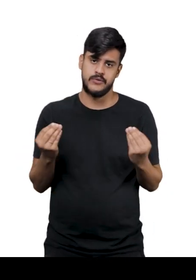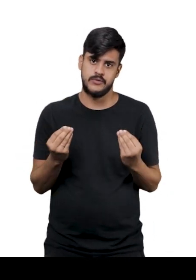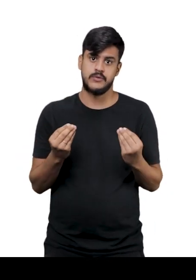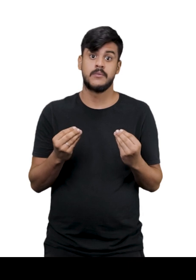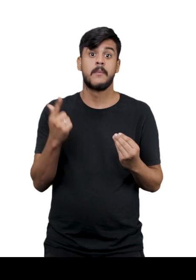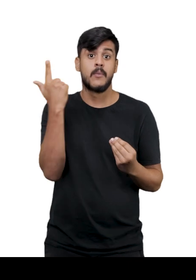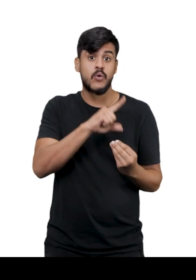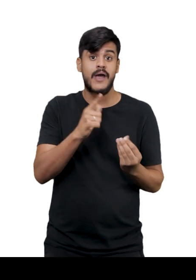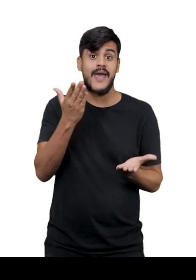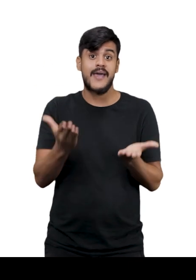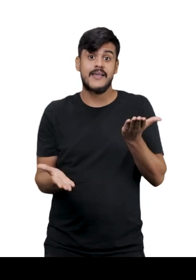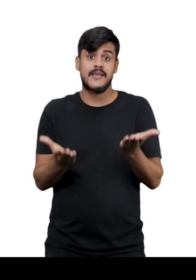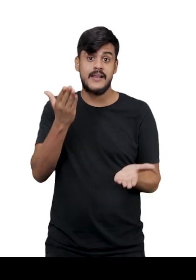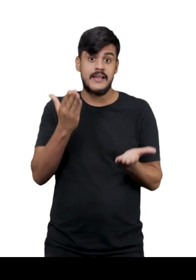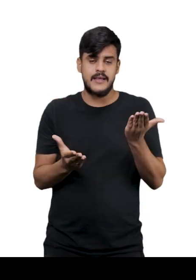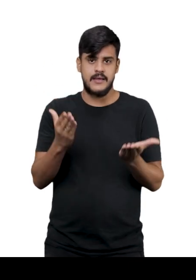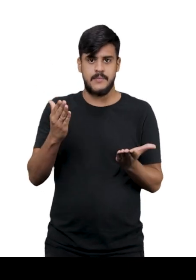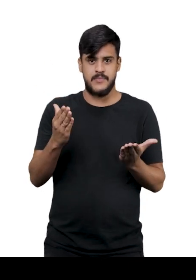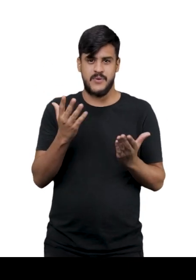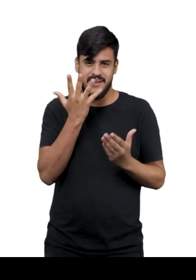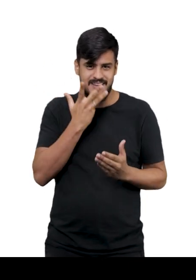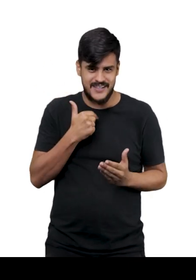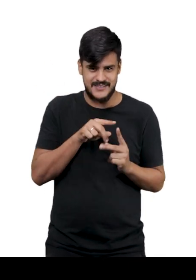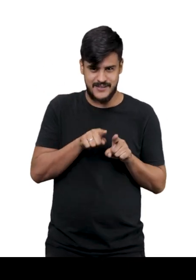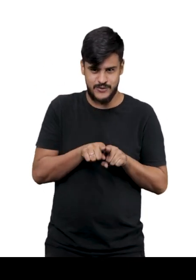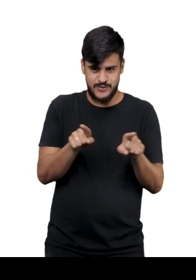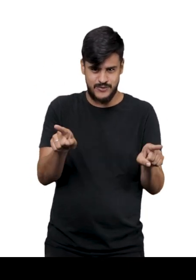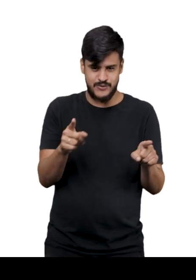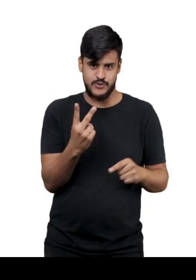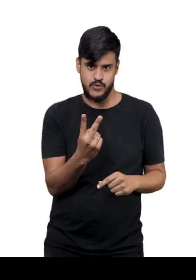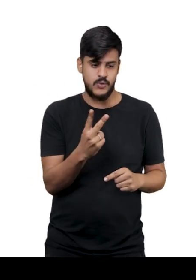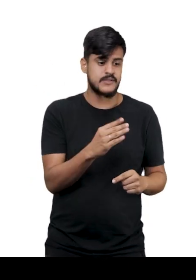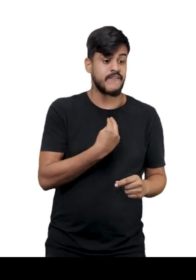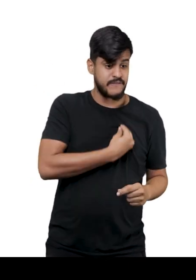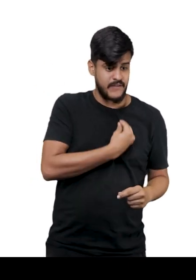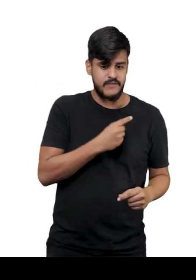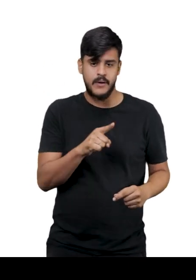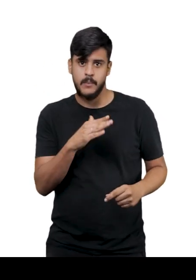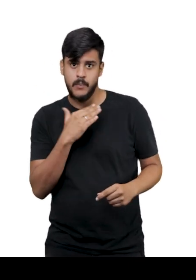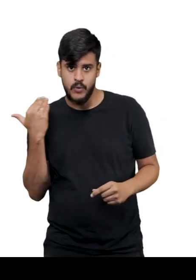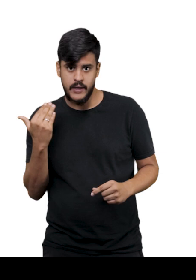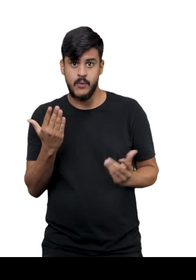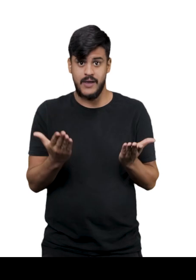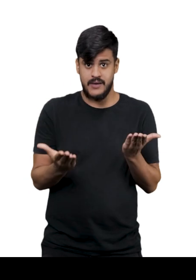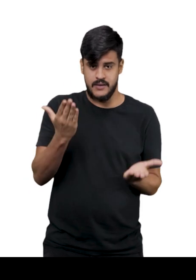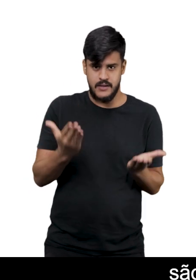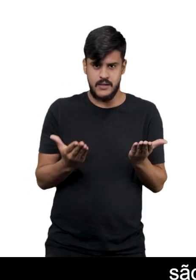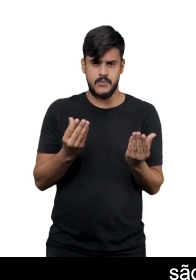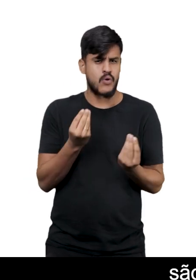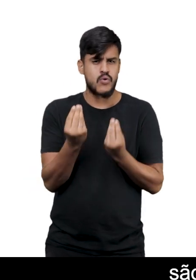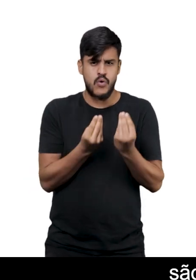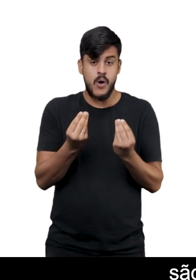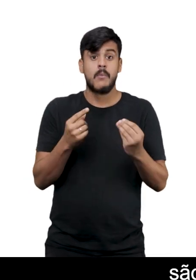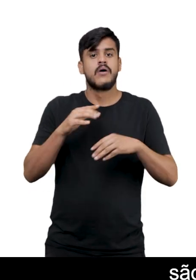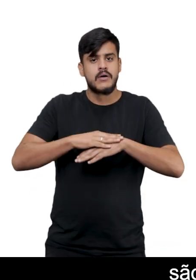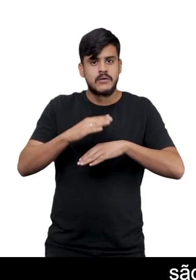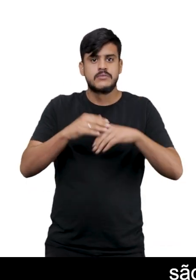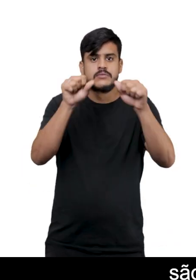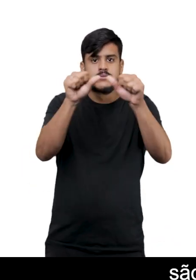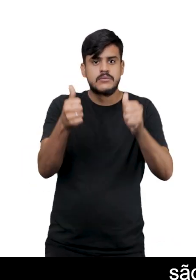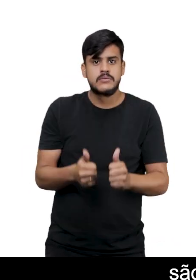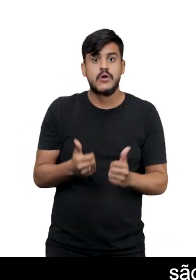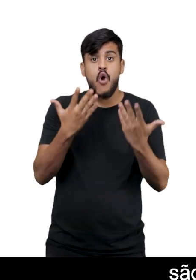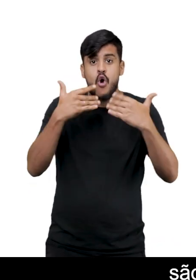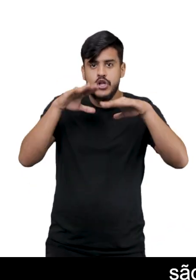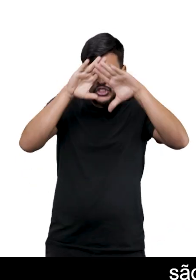mortalidade. Para manter o equilíbrio entre as almas das 2 crianças, a viva e a falecida, são produzidas